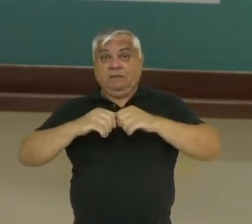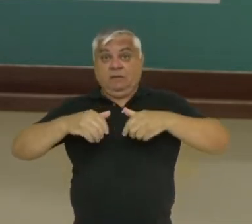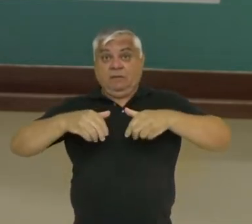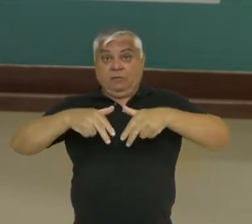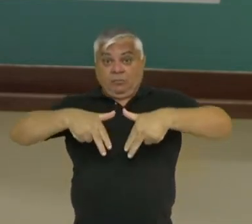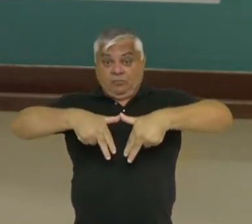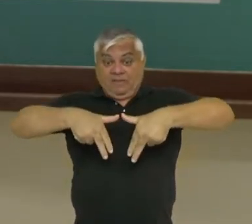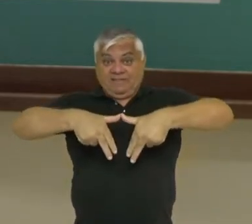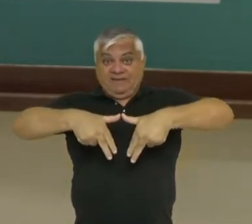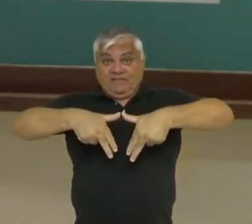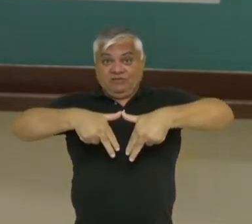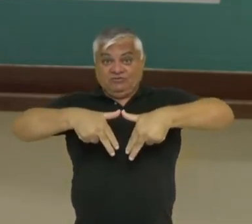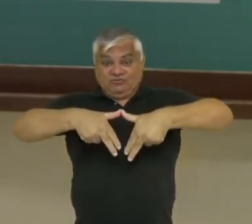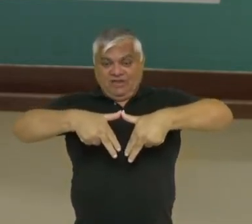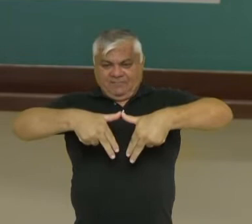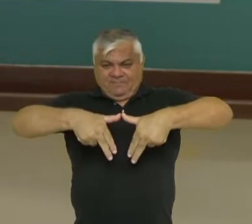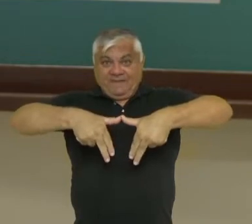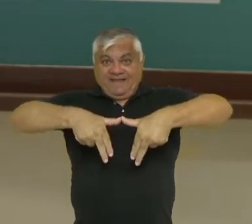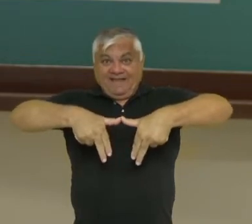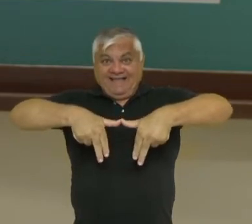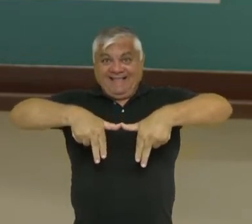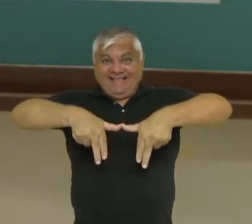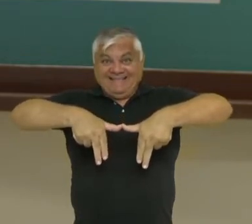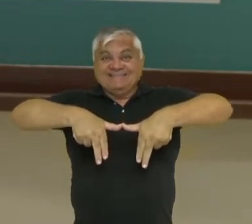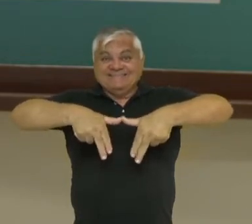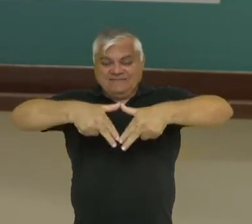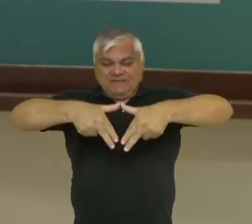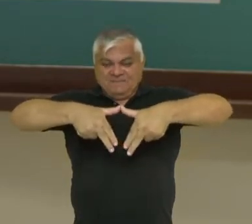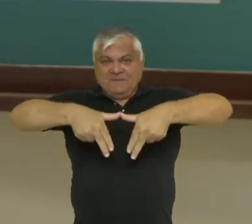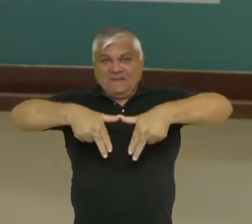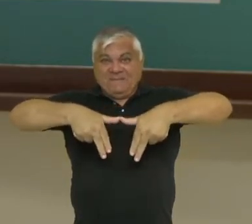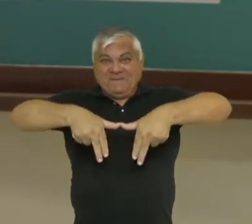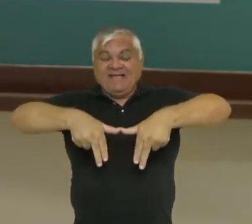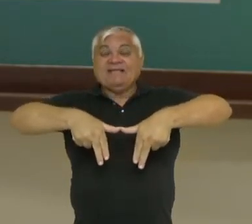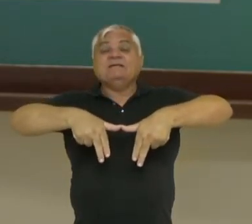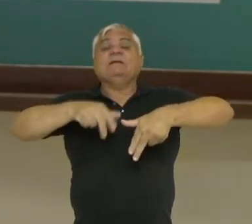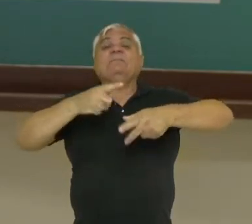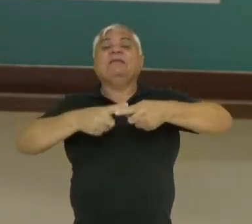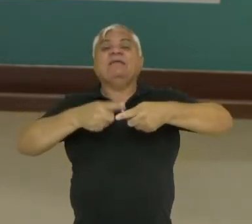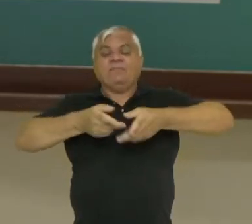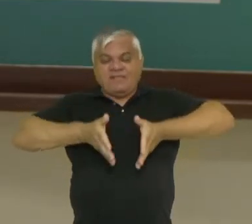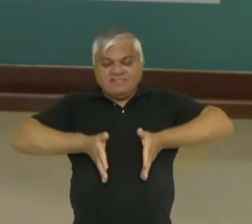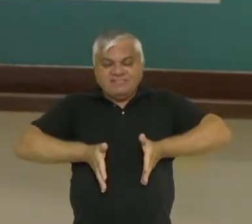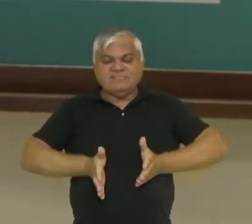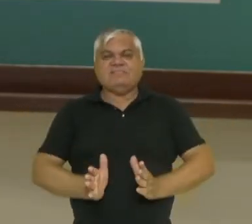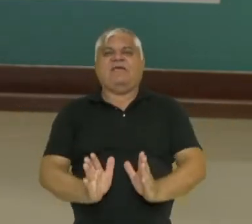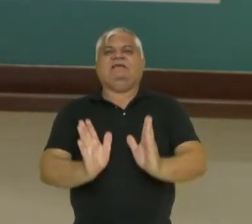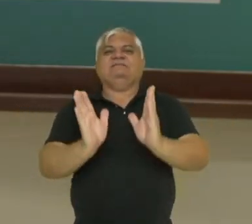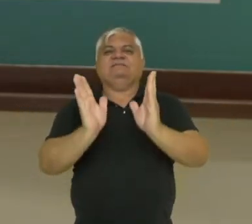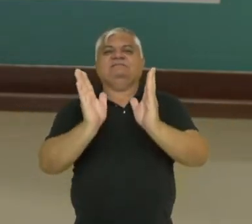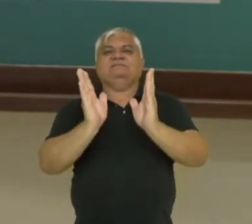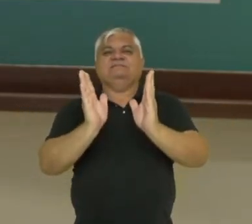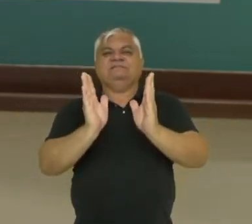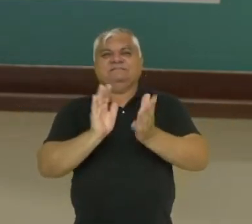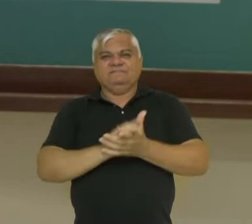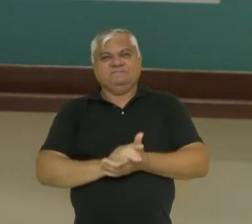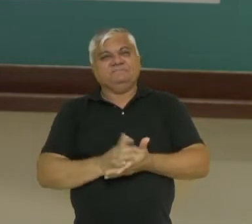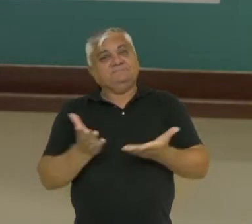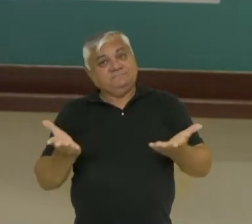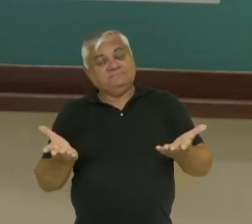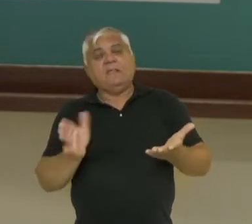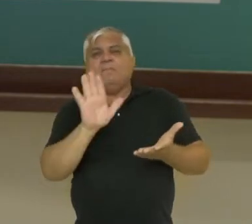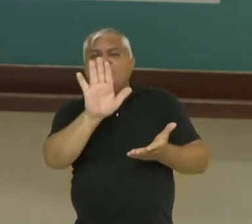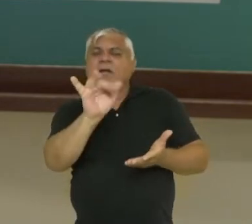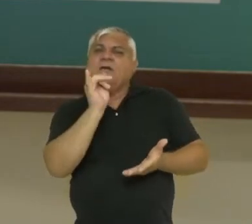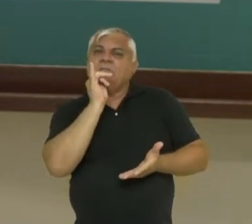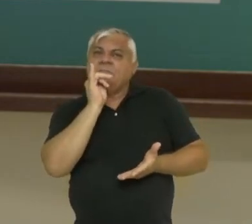aquela largada no decorrer do período da gestação, justamente para isso, para que o bebezinho saia ali. Claro que